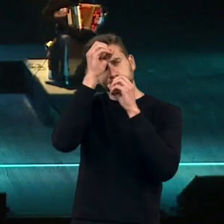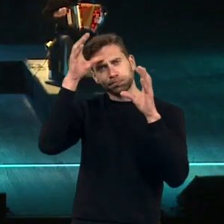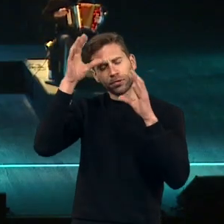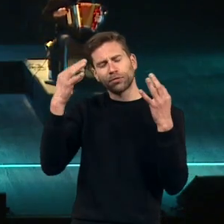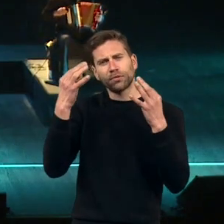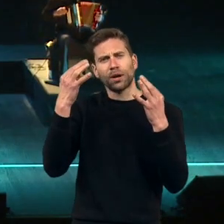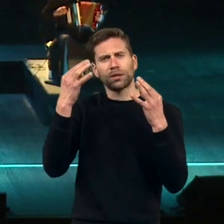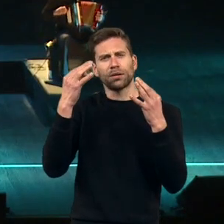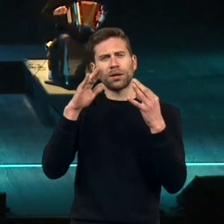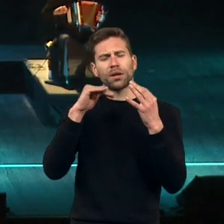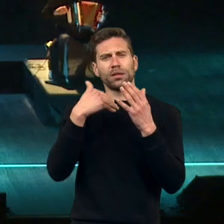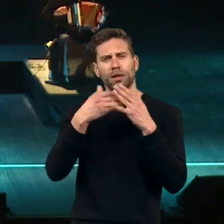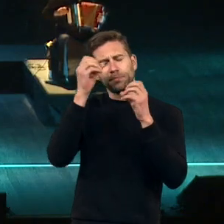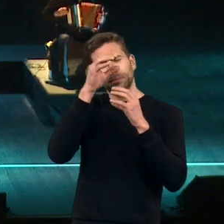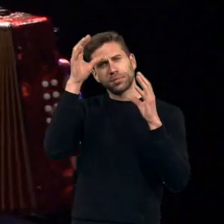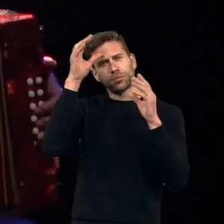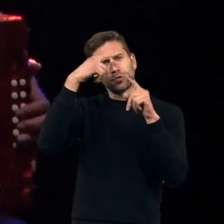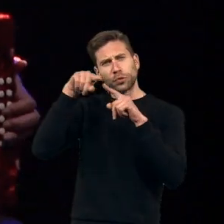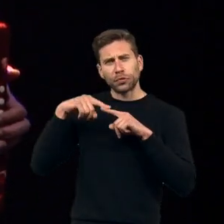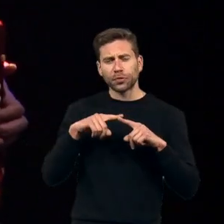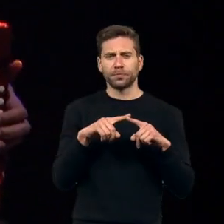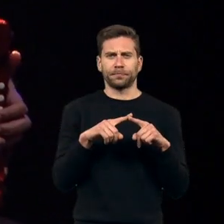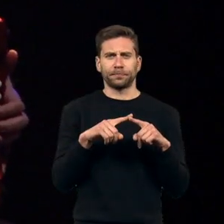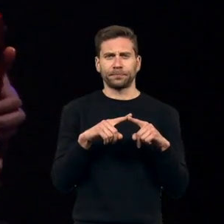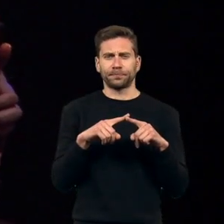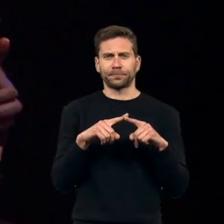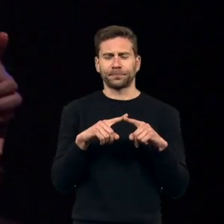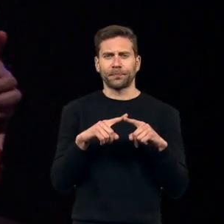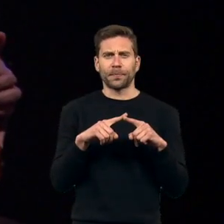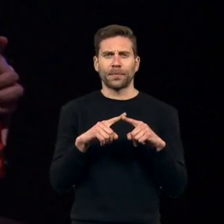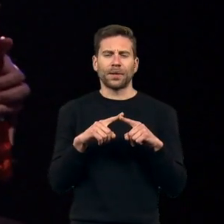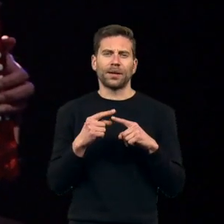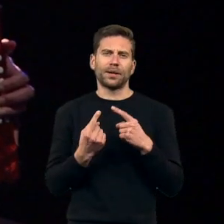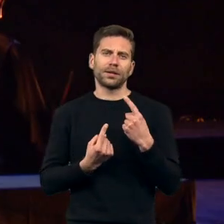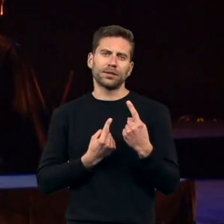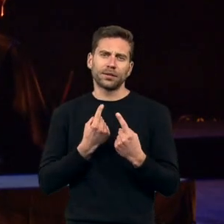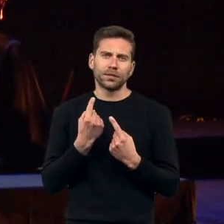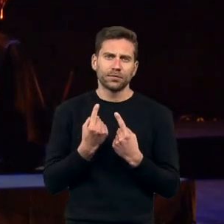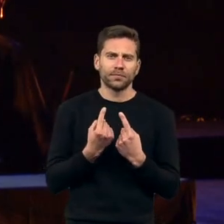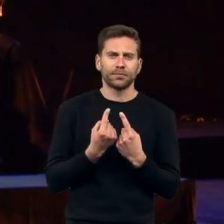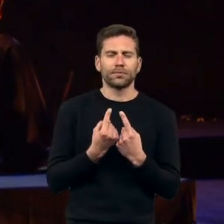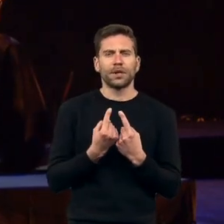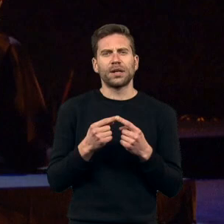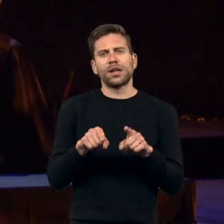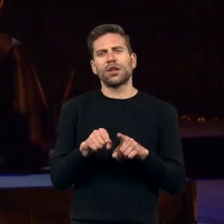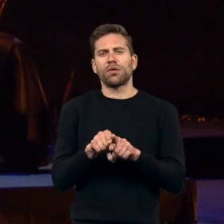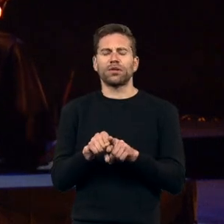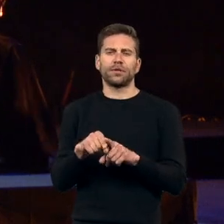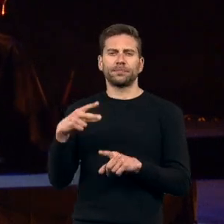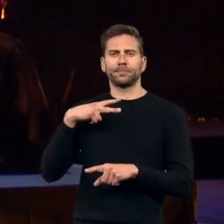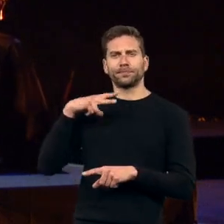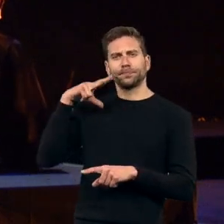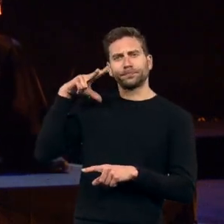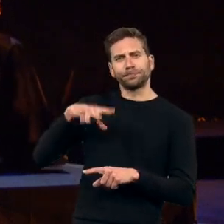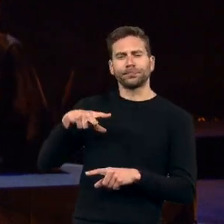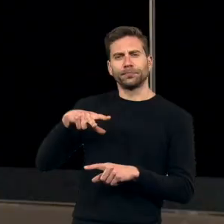muitas dimensões desta pertença, às vezes até um bocado demasiadamente explorada, a dimensão de uma certa portugalidade. E